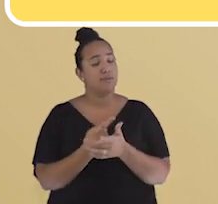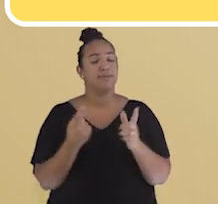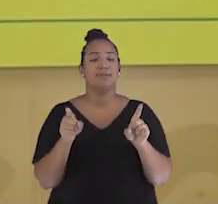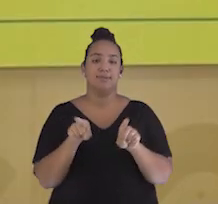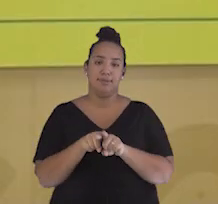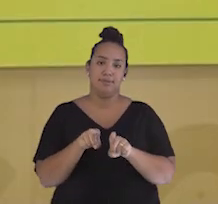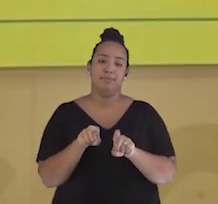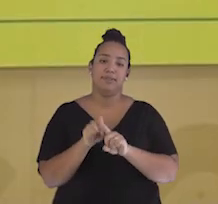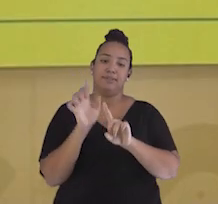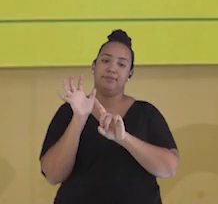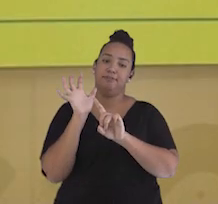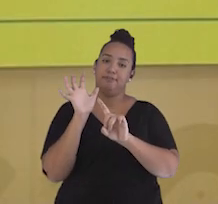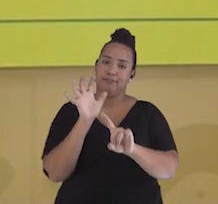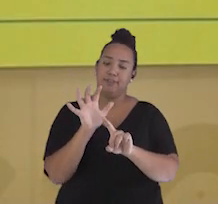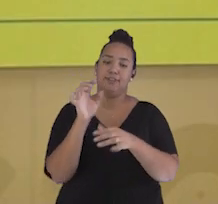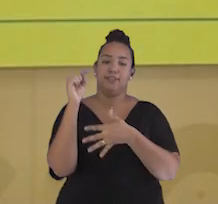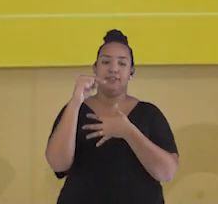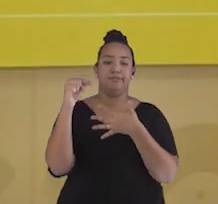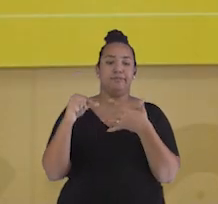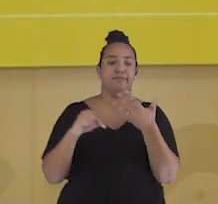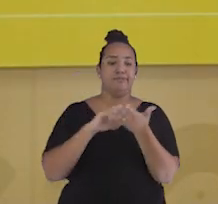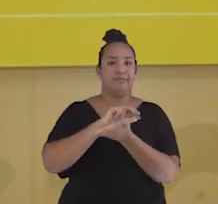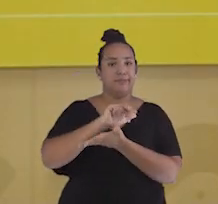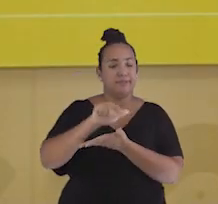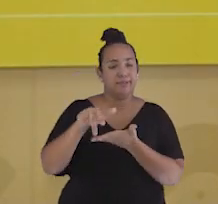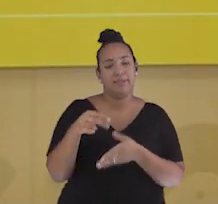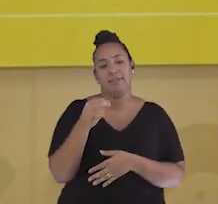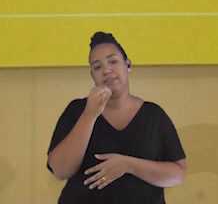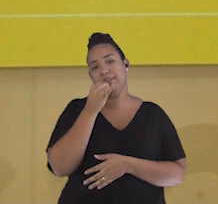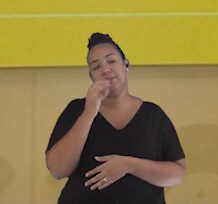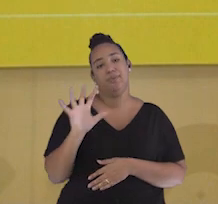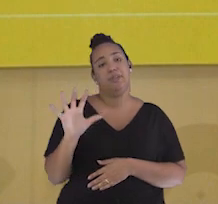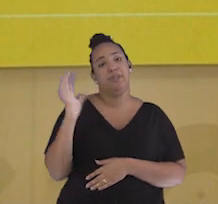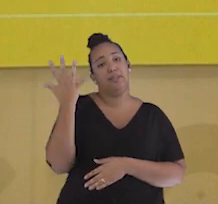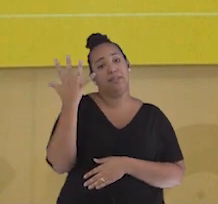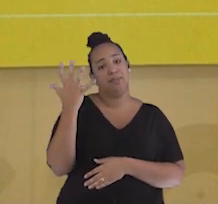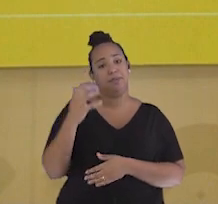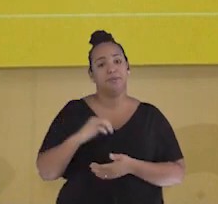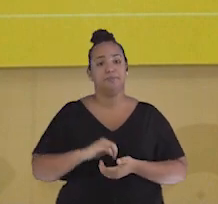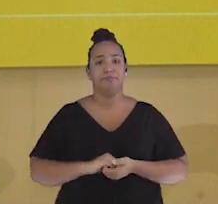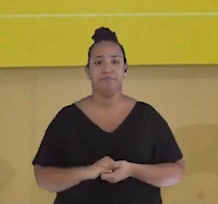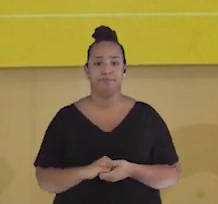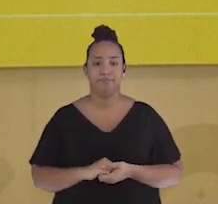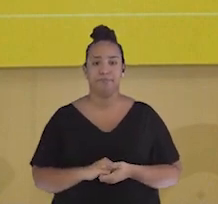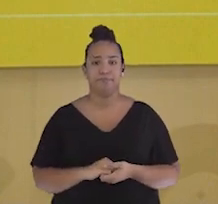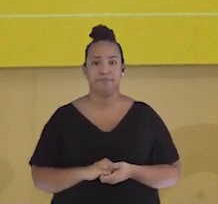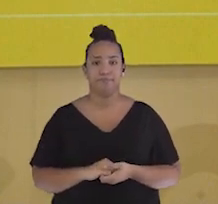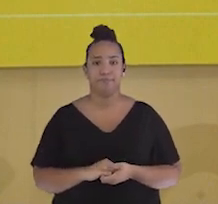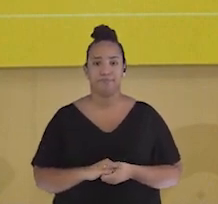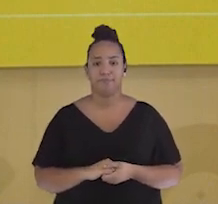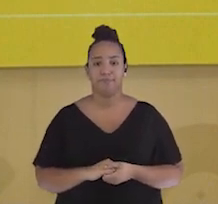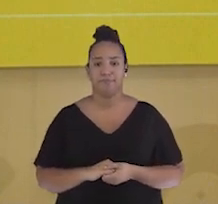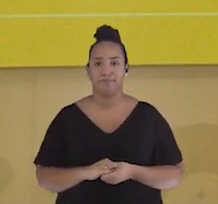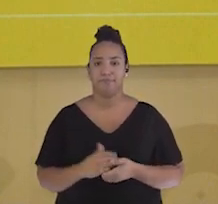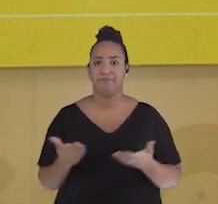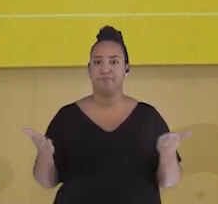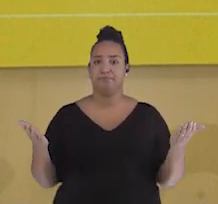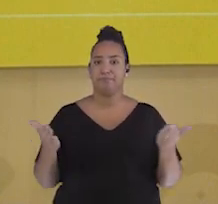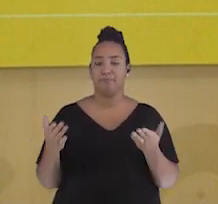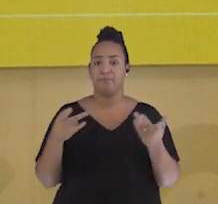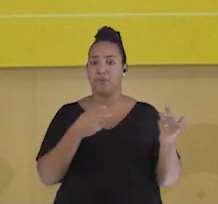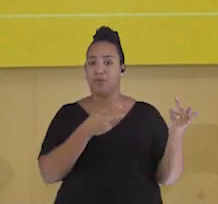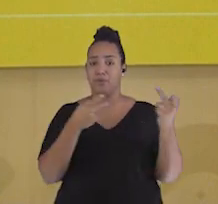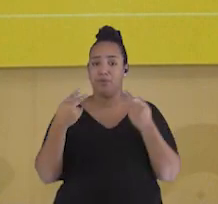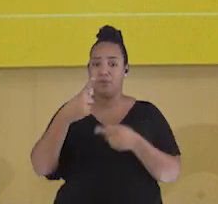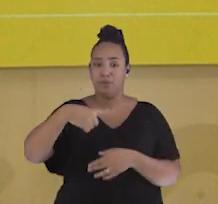exemplo. Agora, eu te convido a ver algumas imagens comigo. Tenho certeza que você vai se